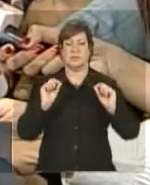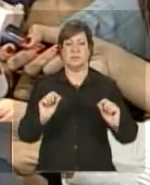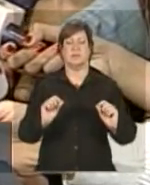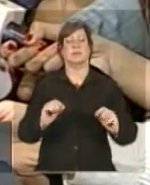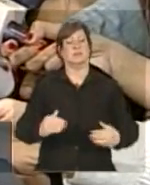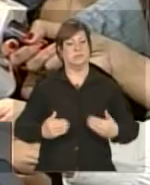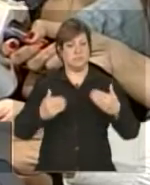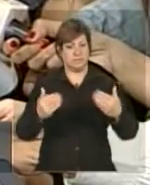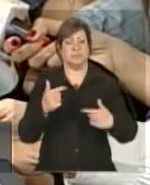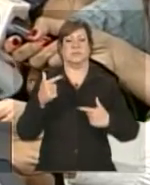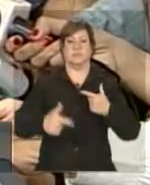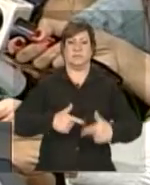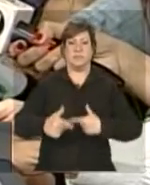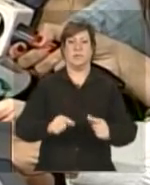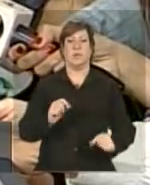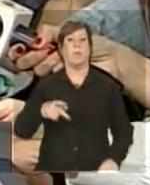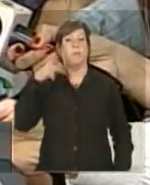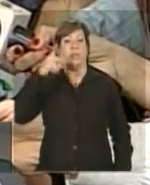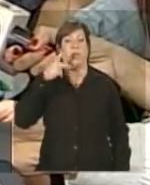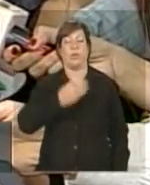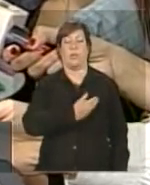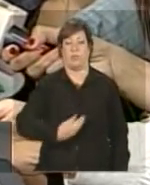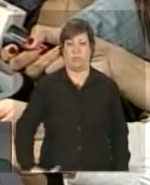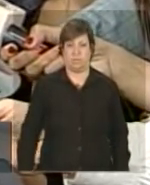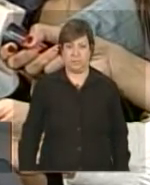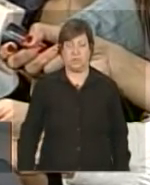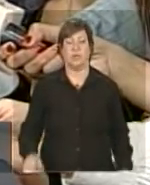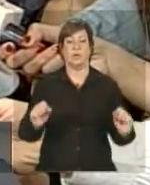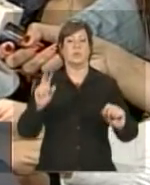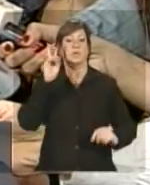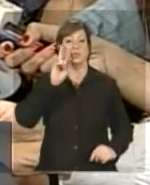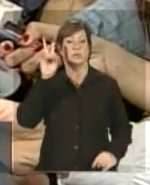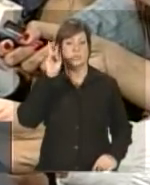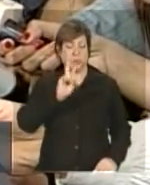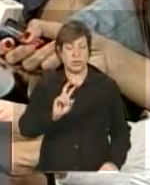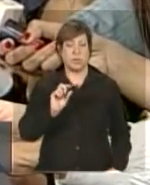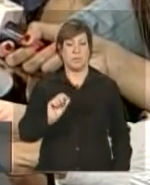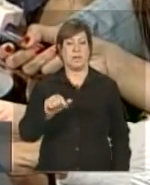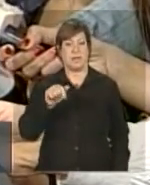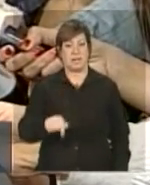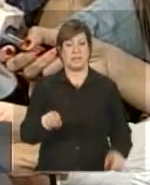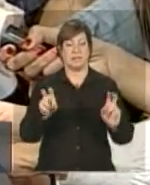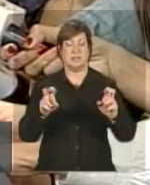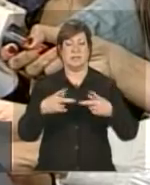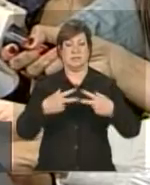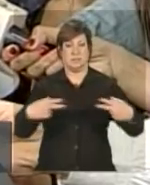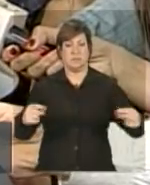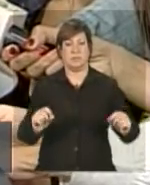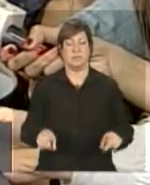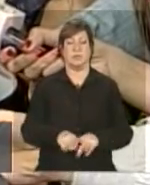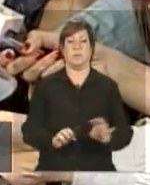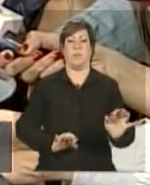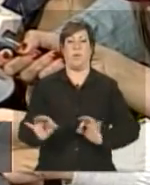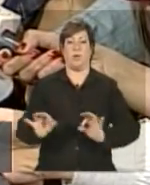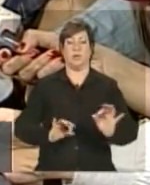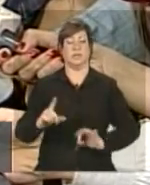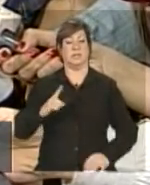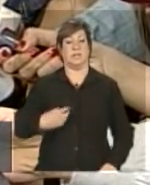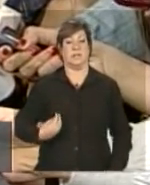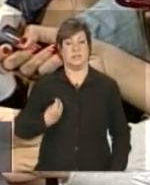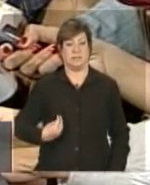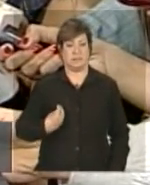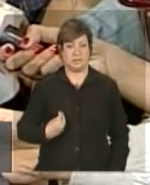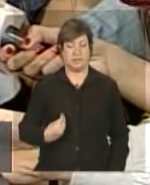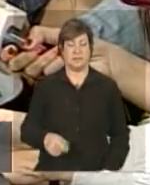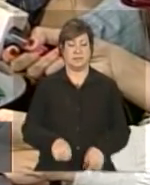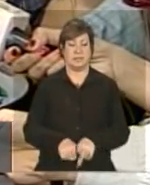à frente as políticas do governo no que diz respeito a esse aspecto, aos projetos que existem